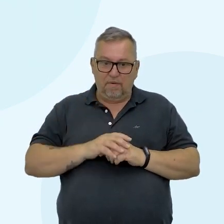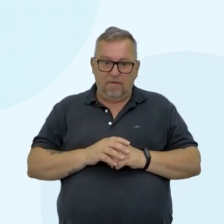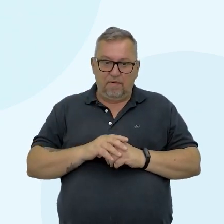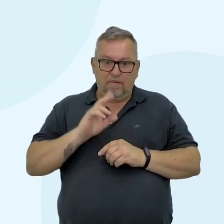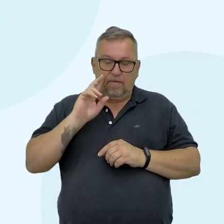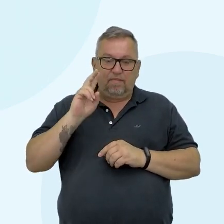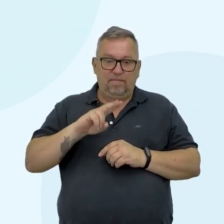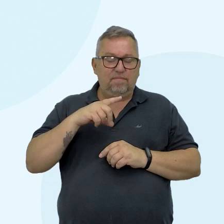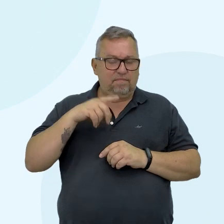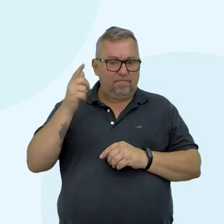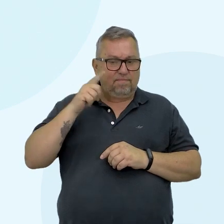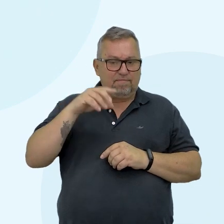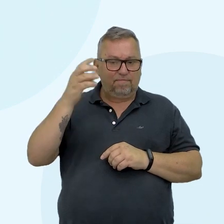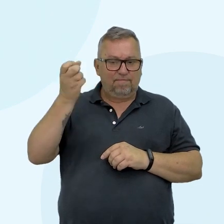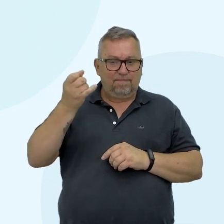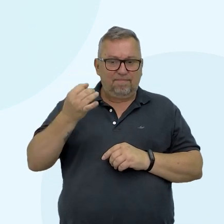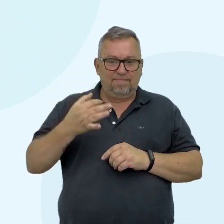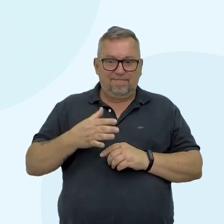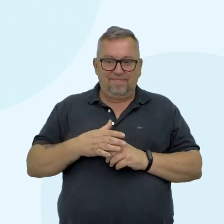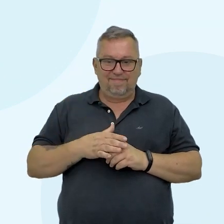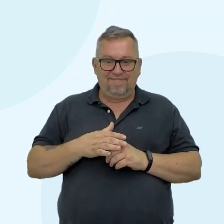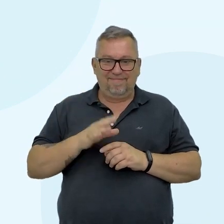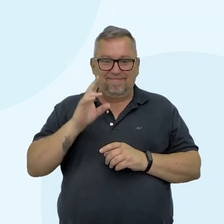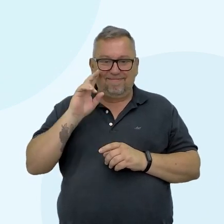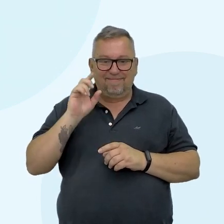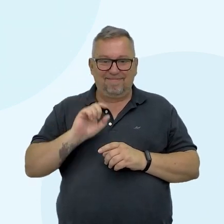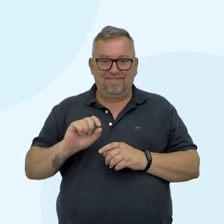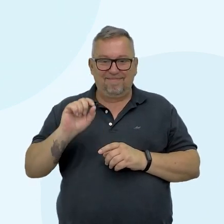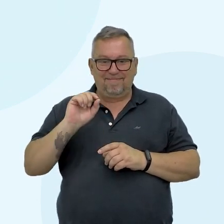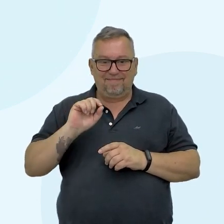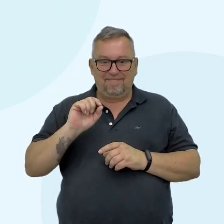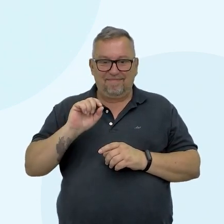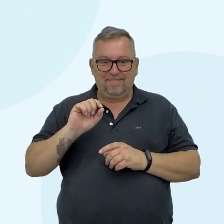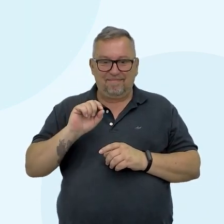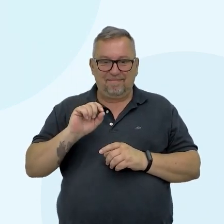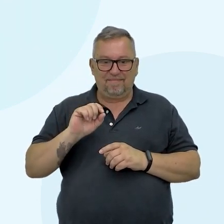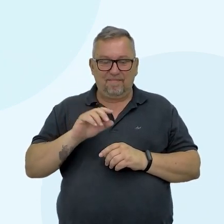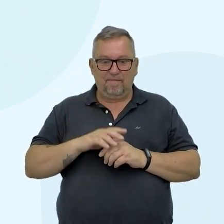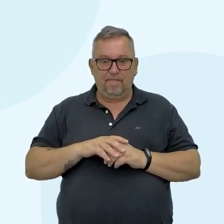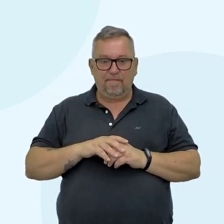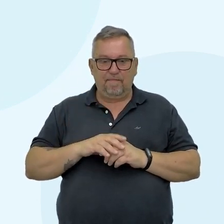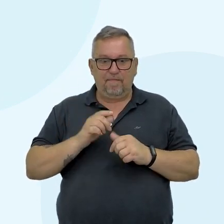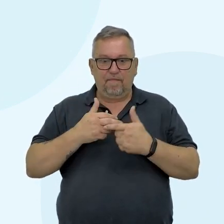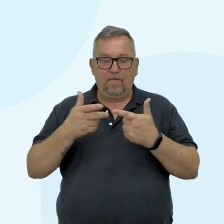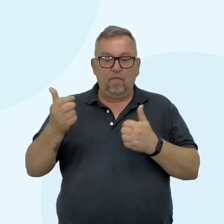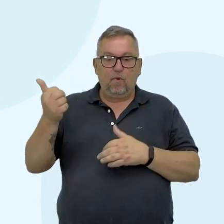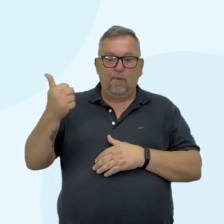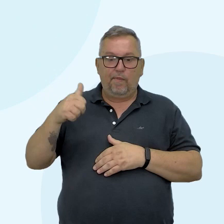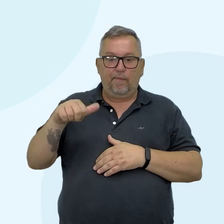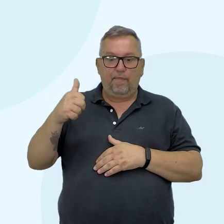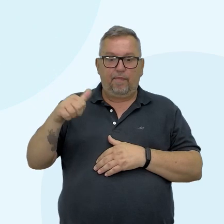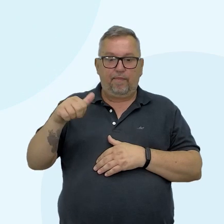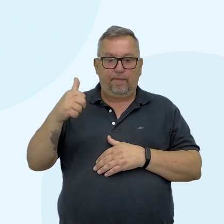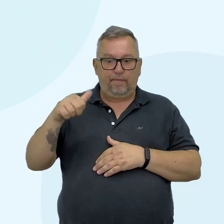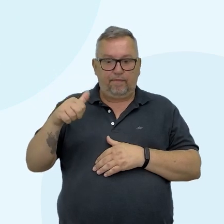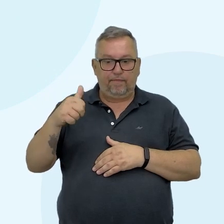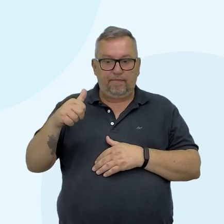dar conta disso, né? A primeira coisa que a gente vê aí é que se trata de uma coisa analítica, né?